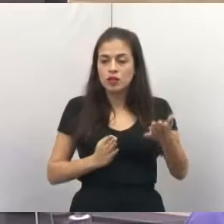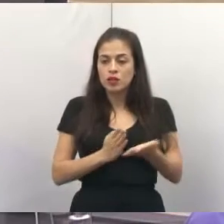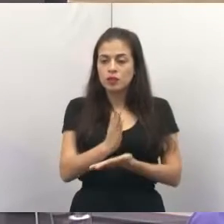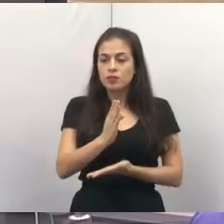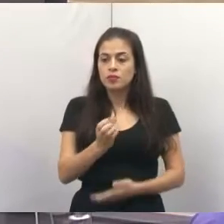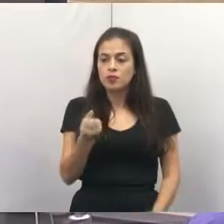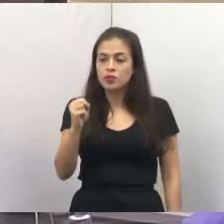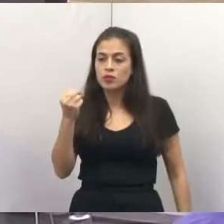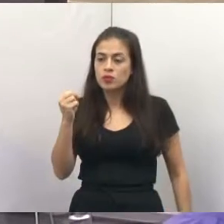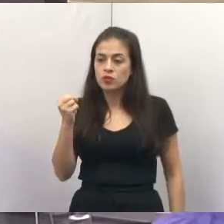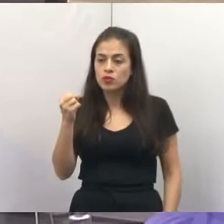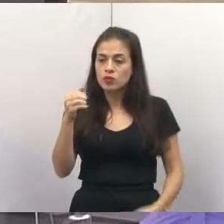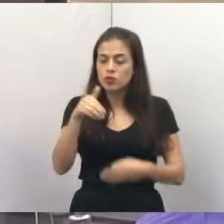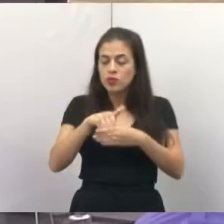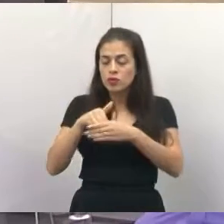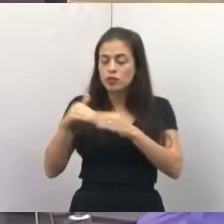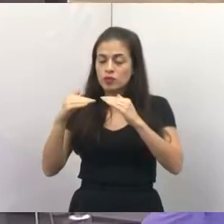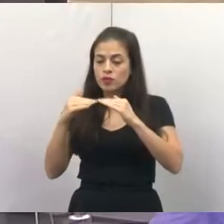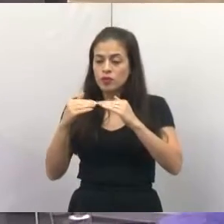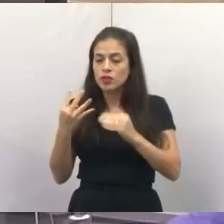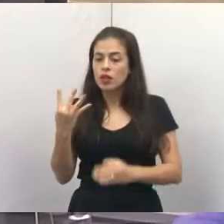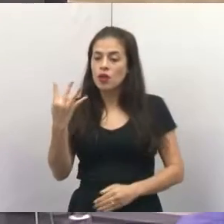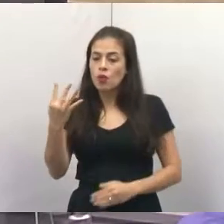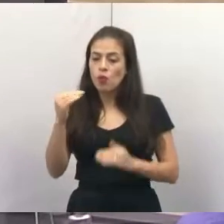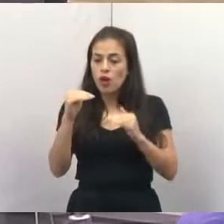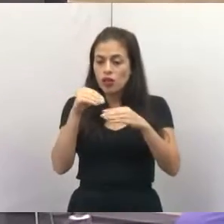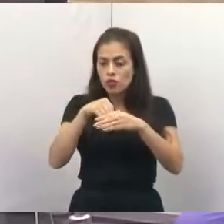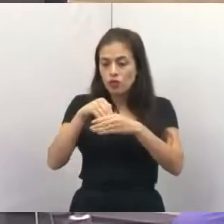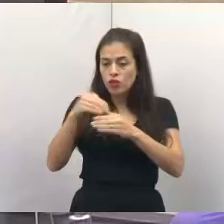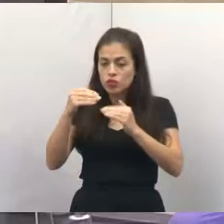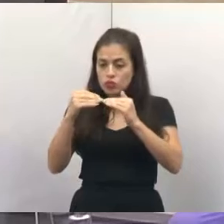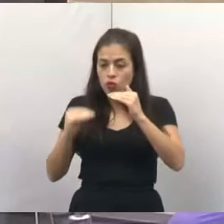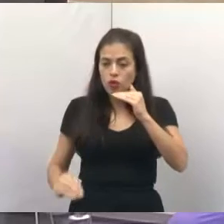por 8 votos favoráveis e 4 votos contra.